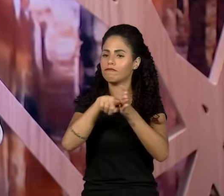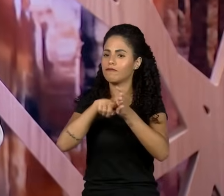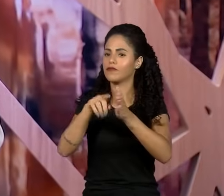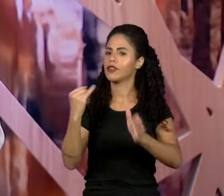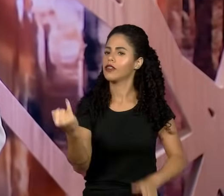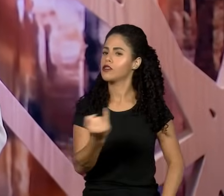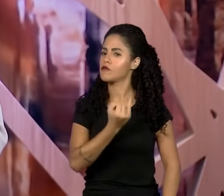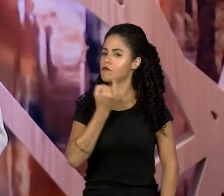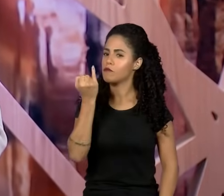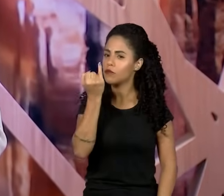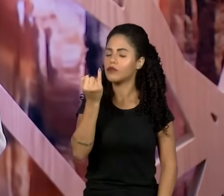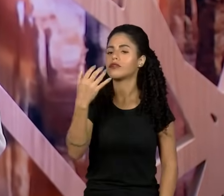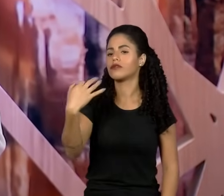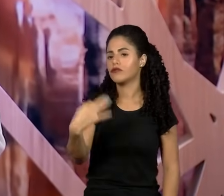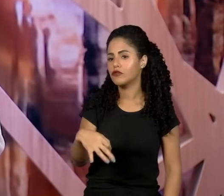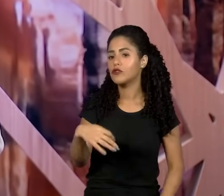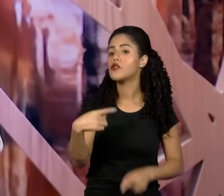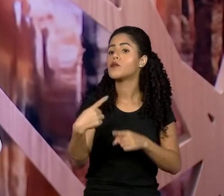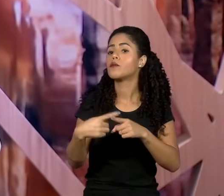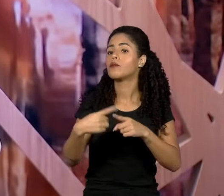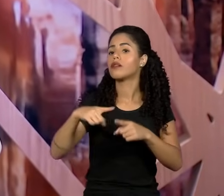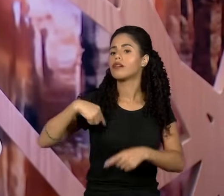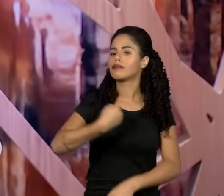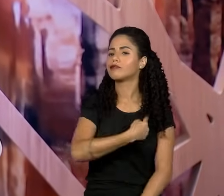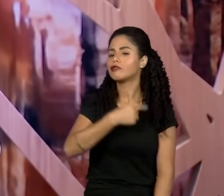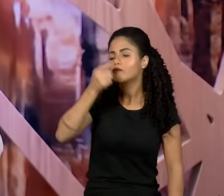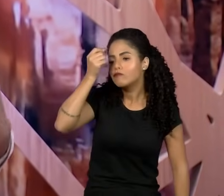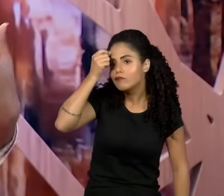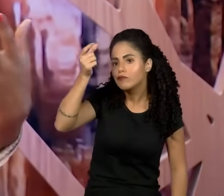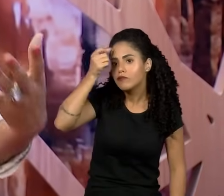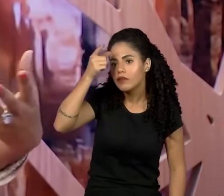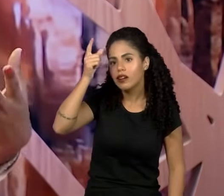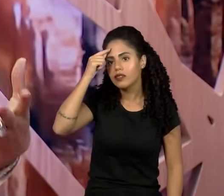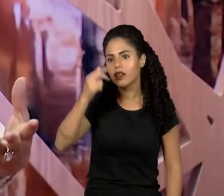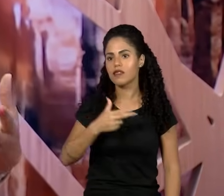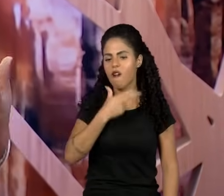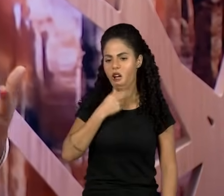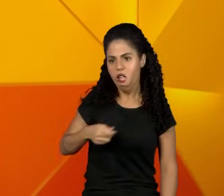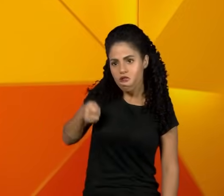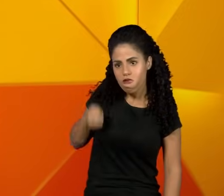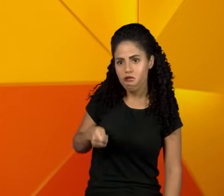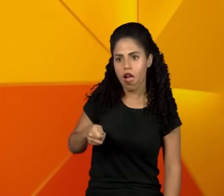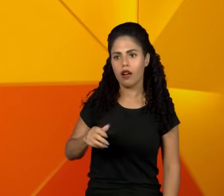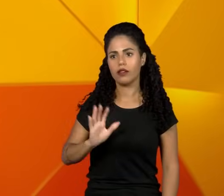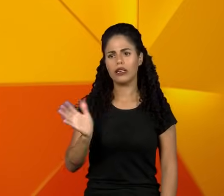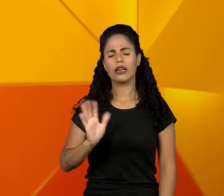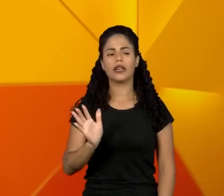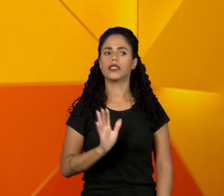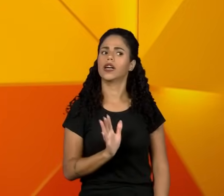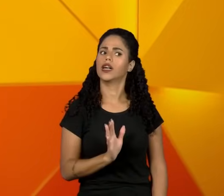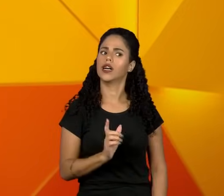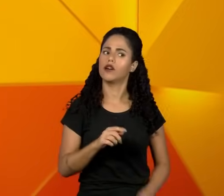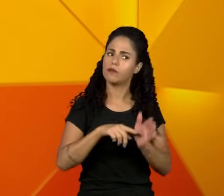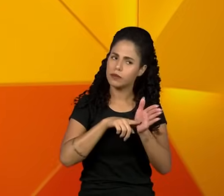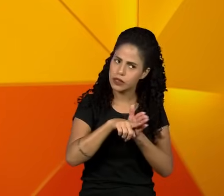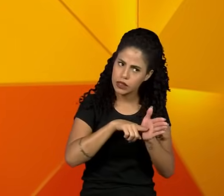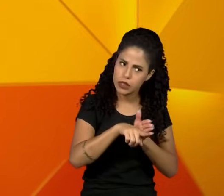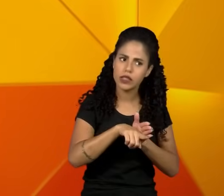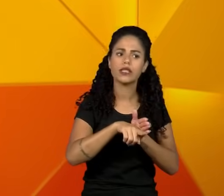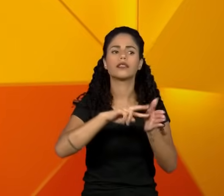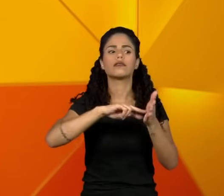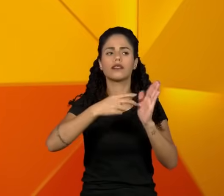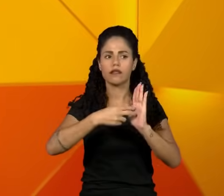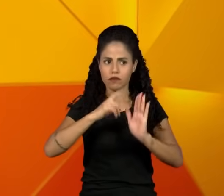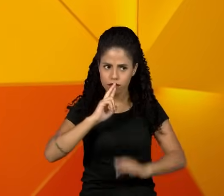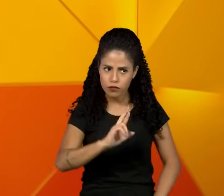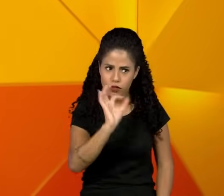dar base. Sim. Porque temos uma cultura que muitas vezes se resolve no achismo, né? Não. Muitas e pesquisa vezes. é ciência. Absolutamente. Por isso ela